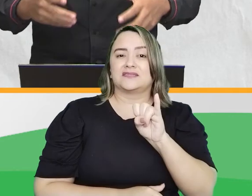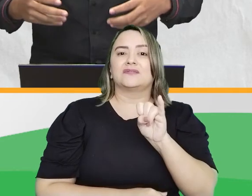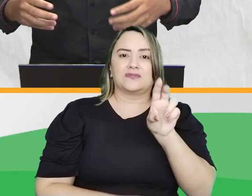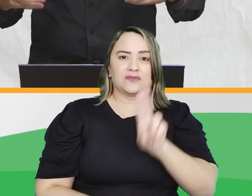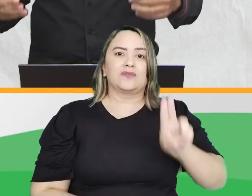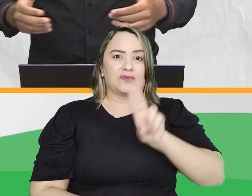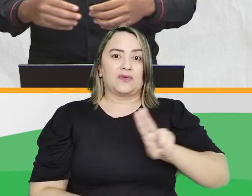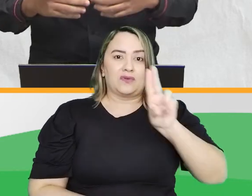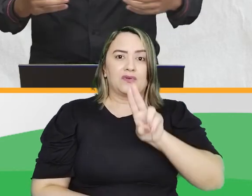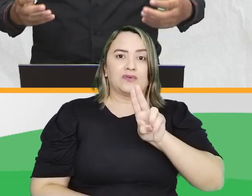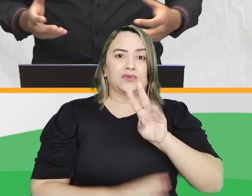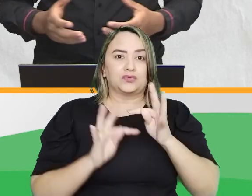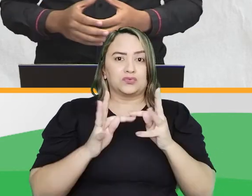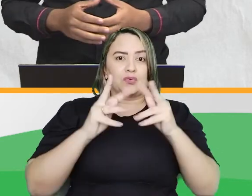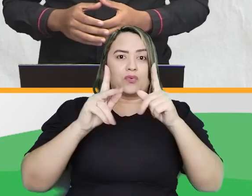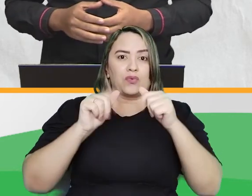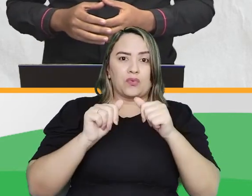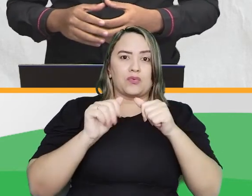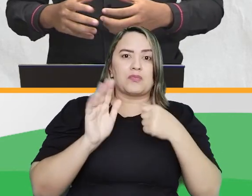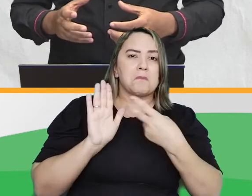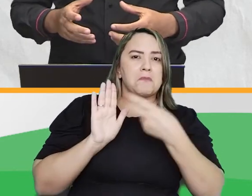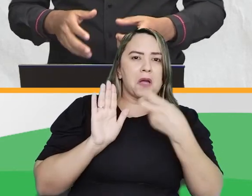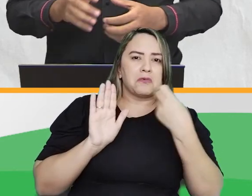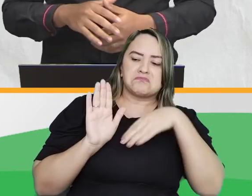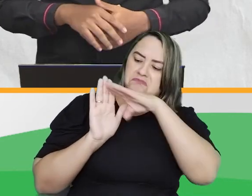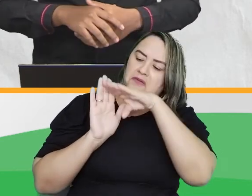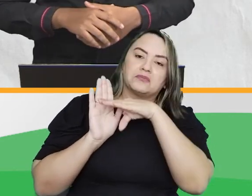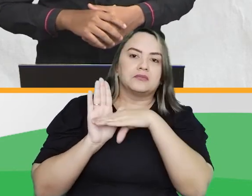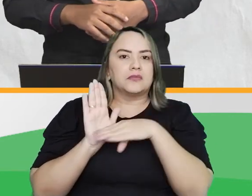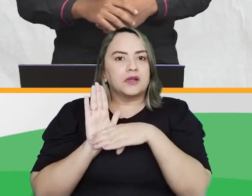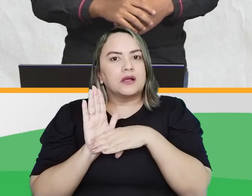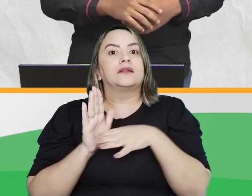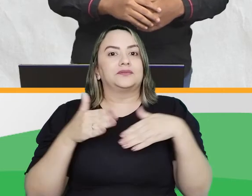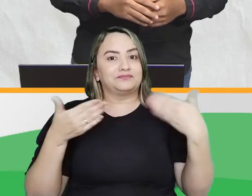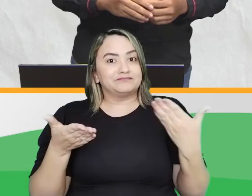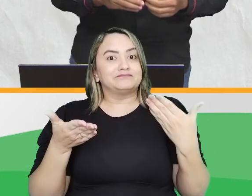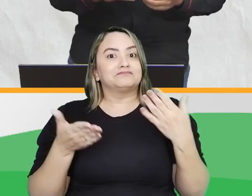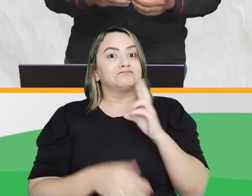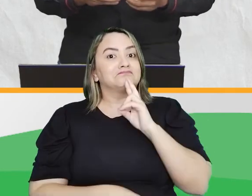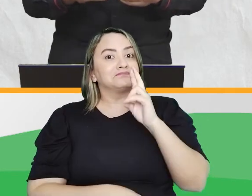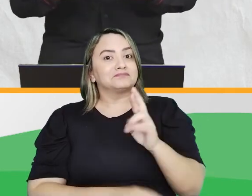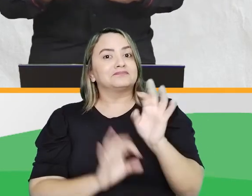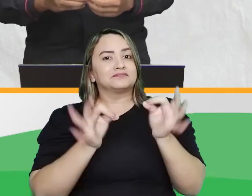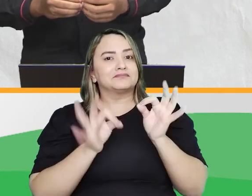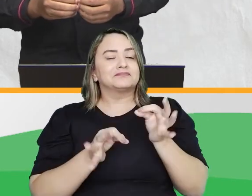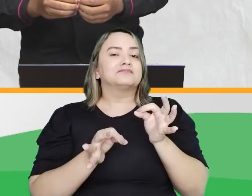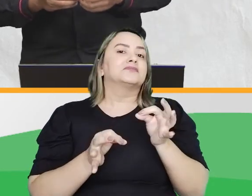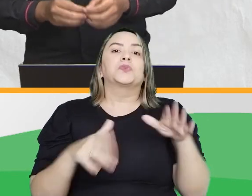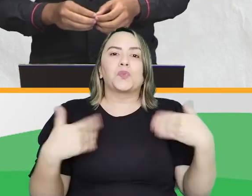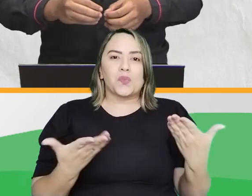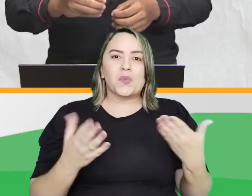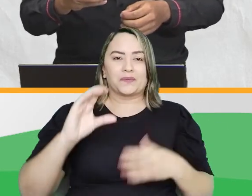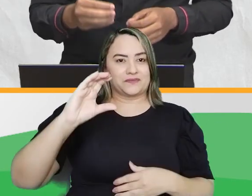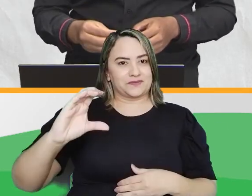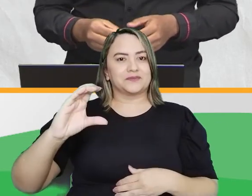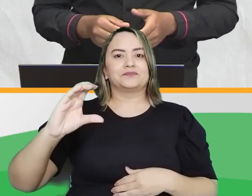E assim, se você for analisar todas as recomendações que são dadas nesse exercício, você consegue perceber que a nossa alternativa correta